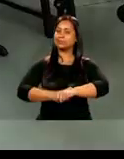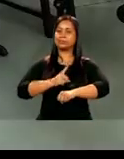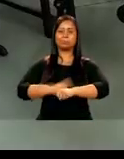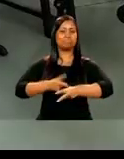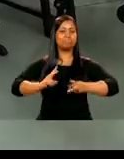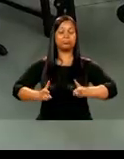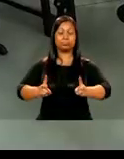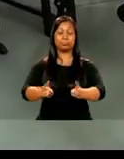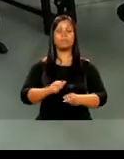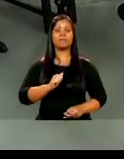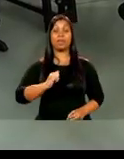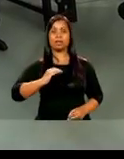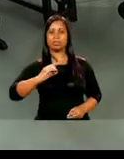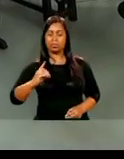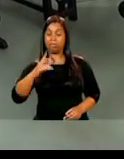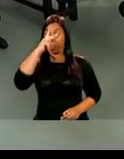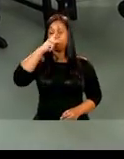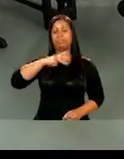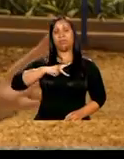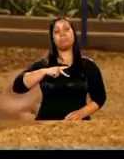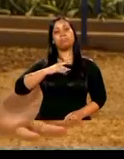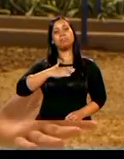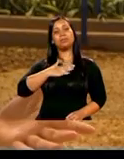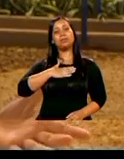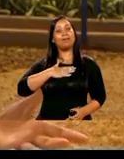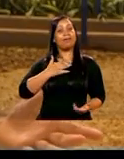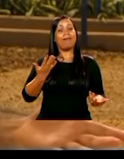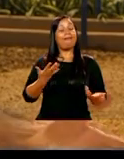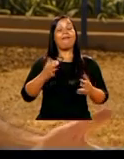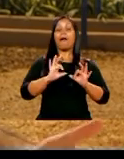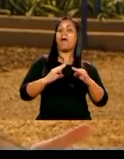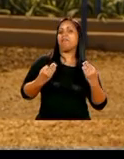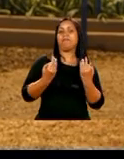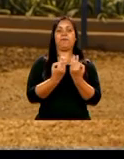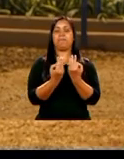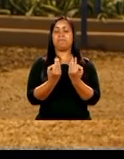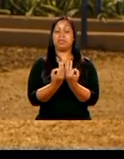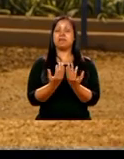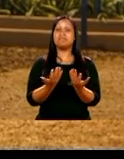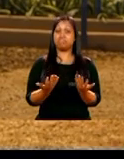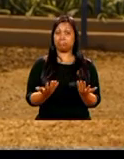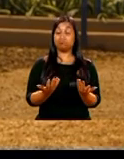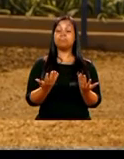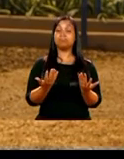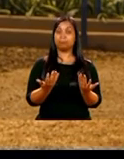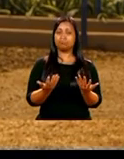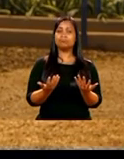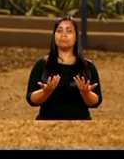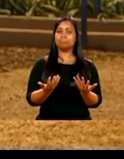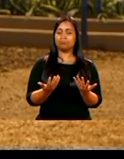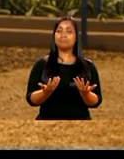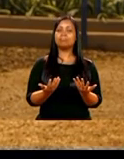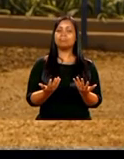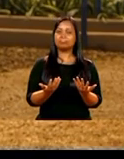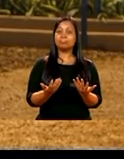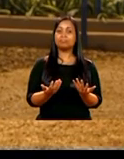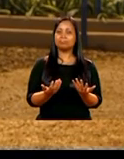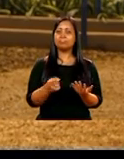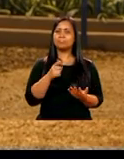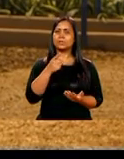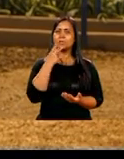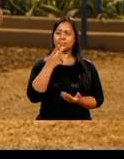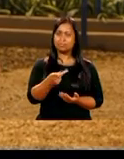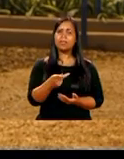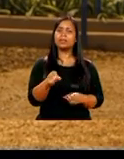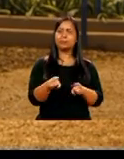todo. A ACD, para mim, é a família. Eles falam até você